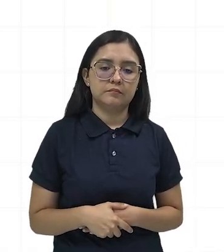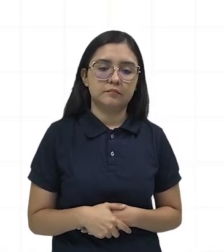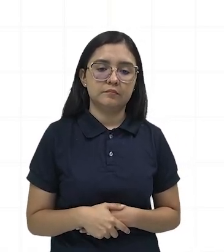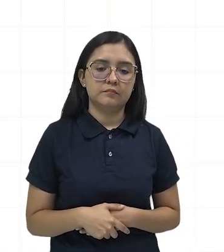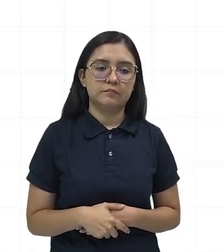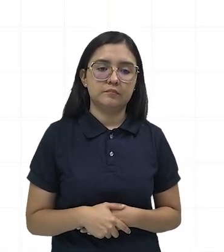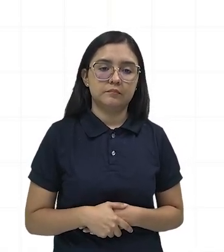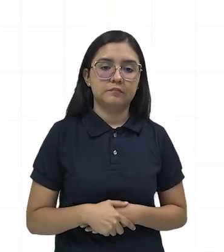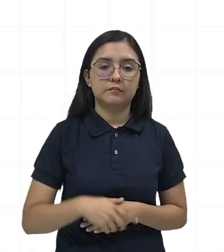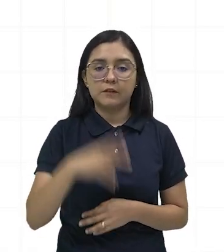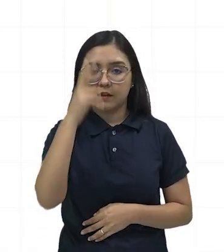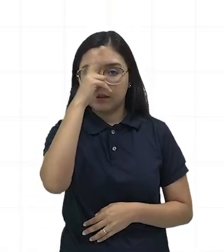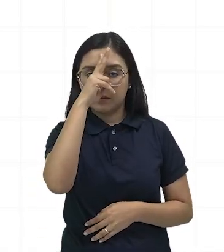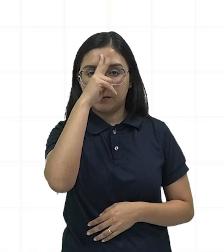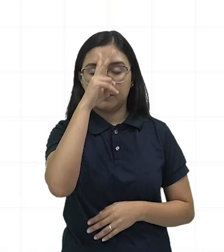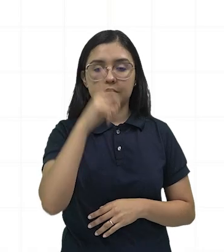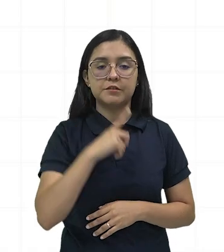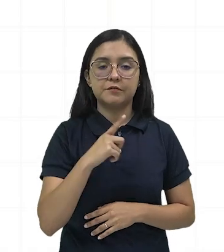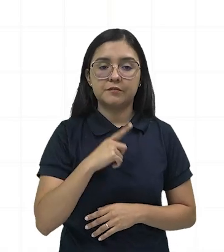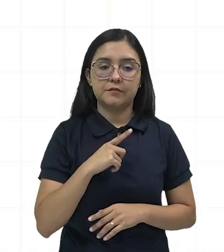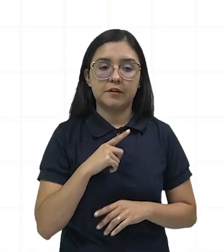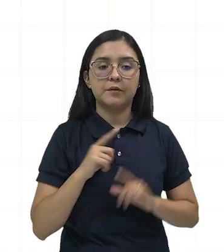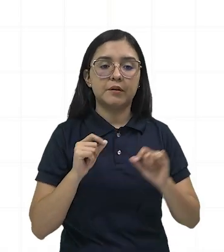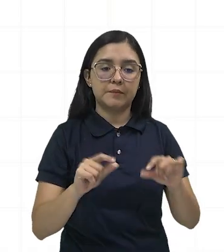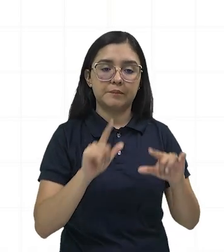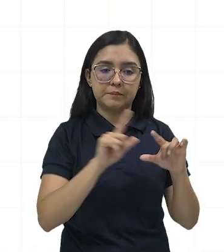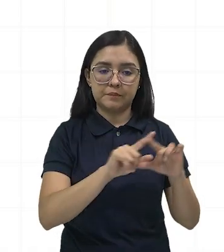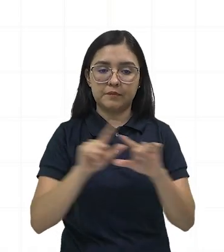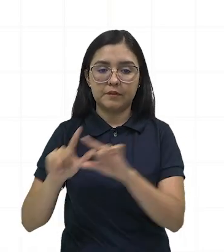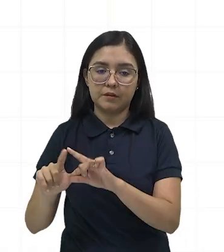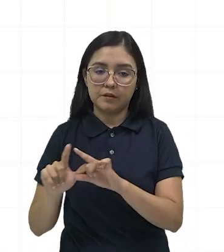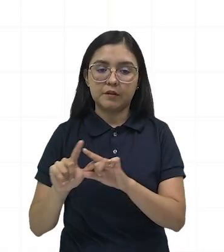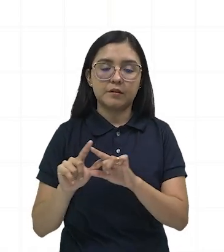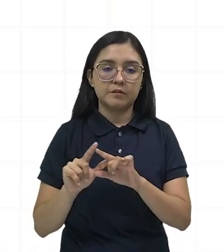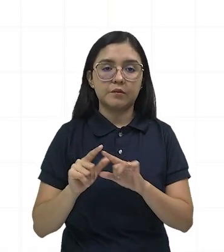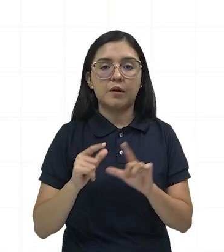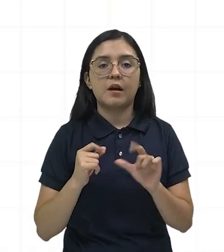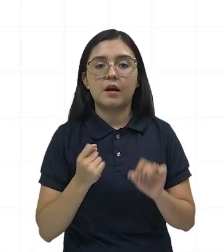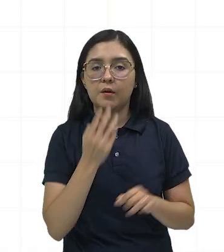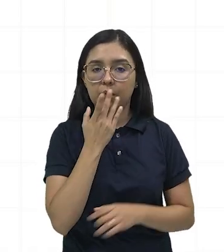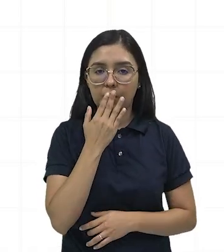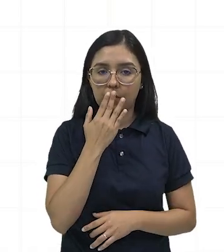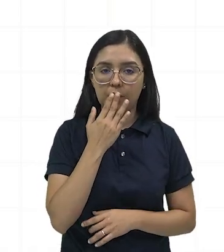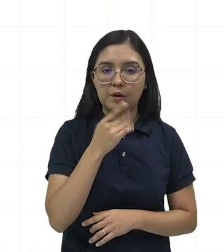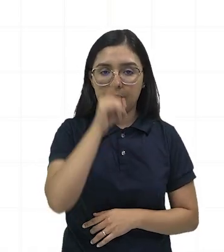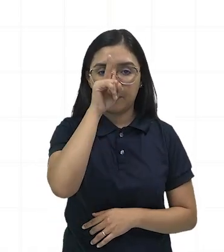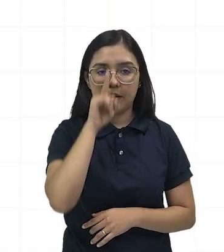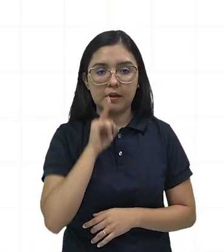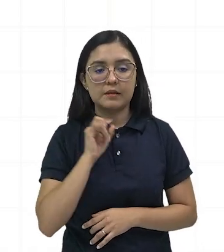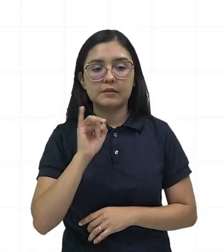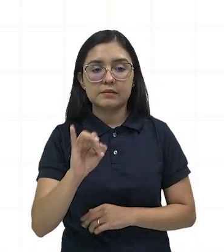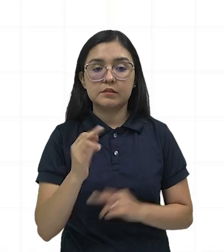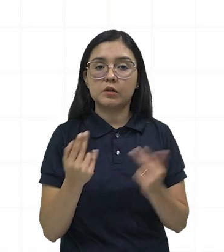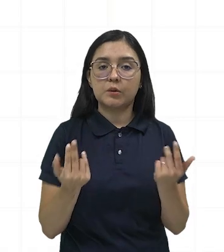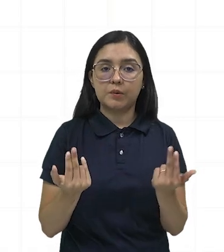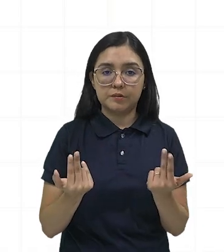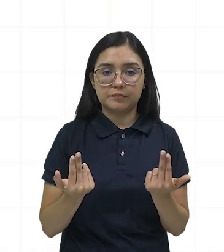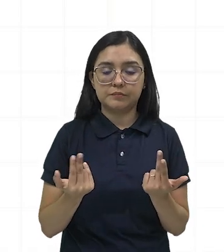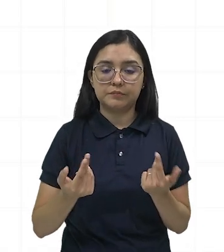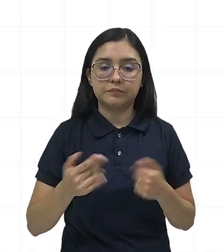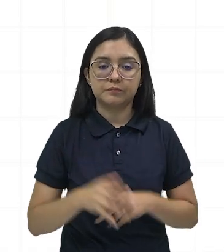lembrando que nós vamos analisar se esses triângulos aqui, esses dois triângulos amarelos, se eles são